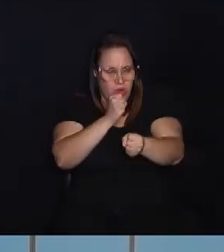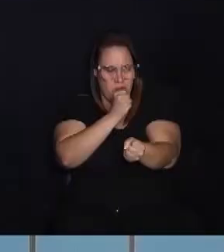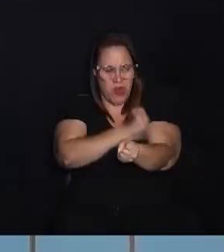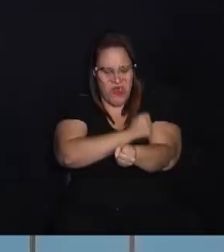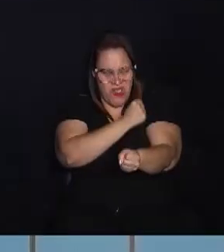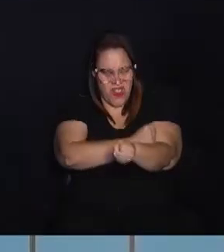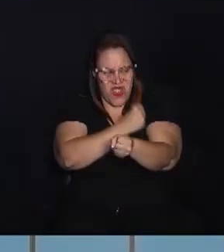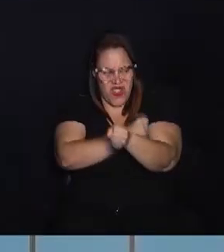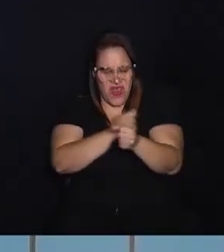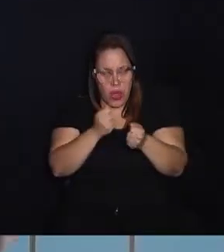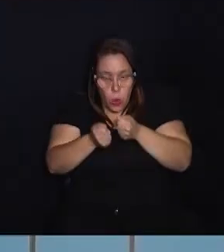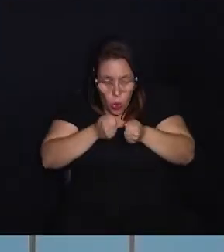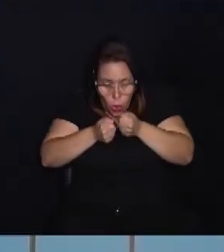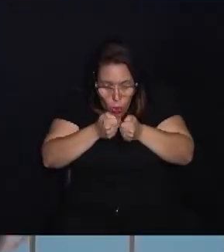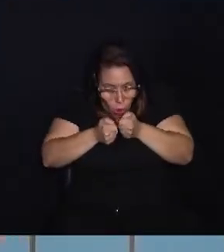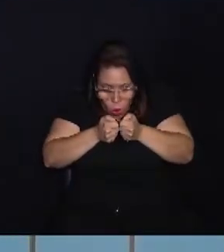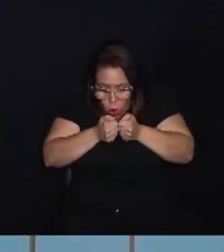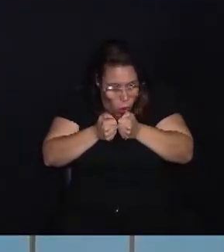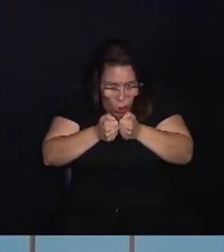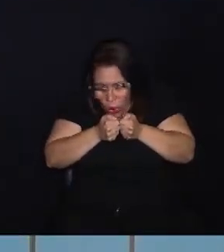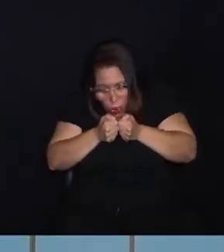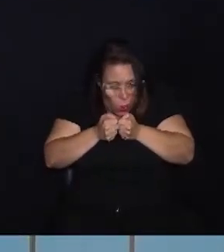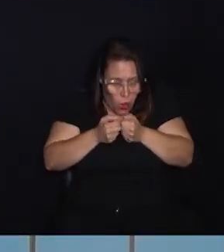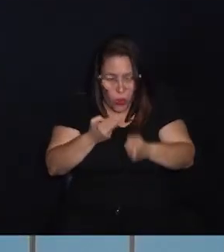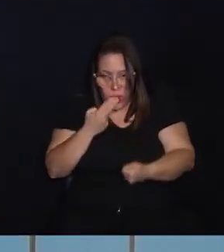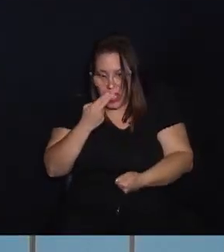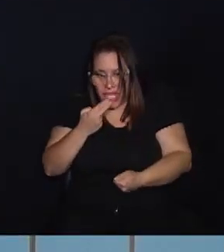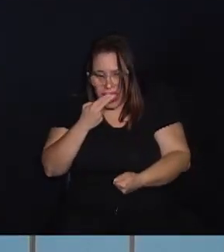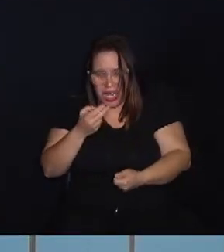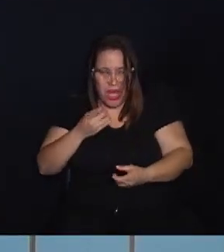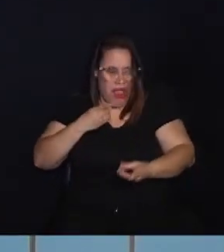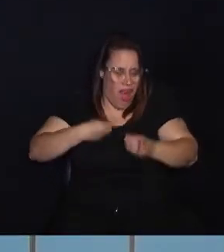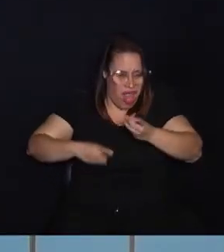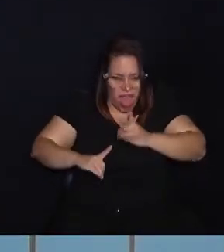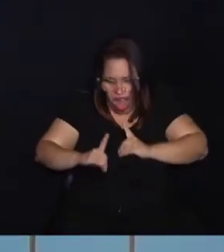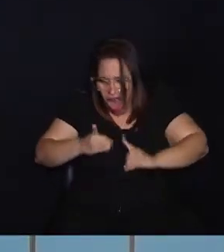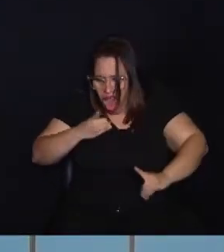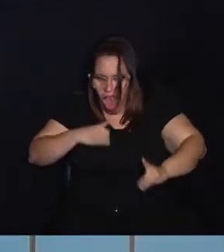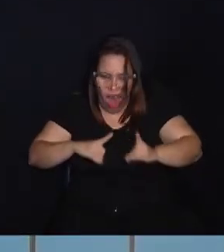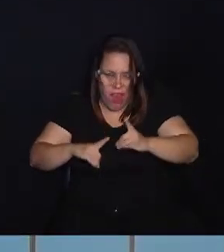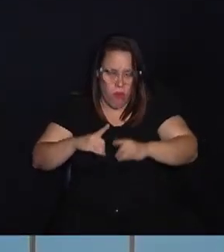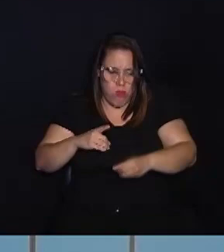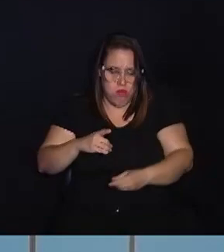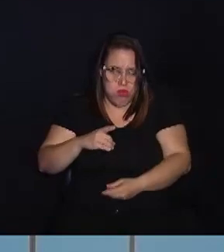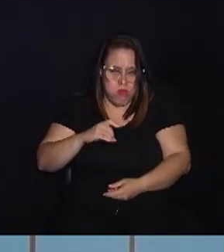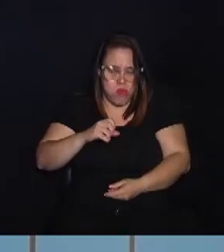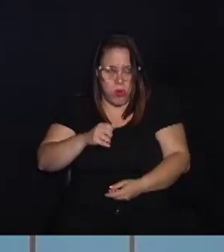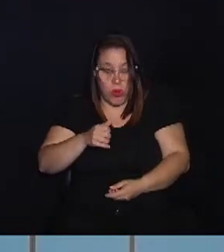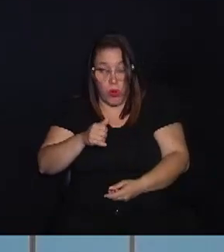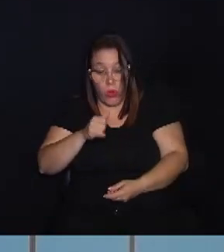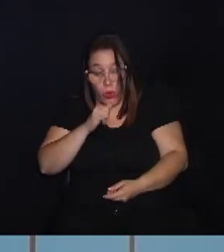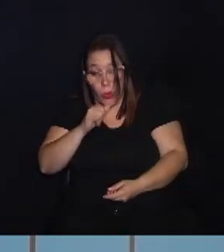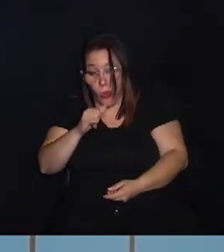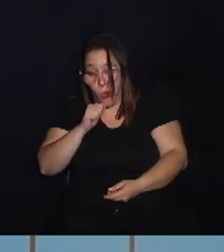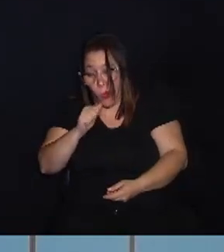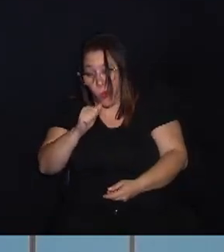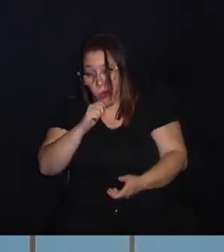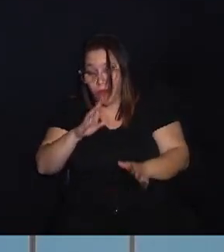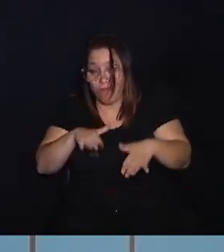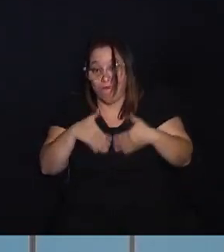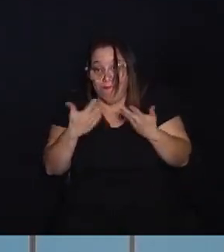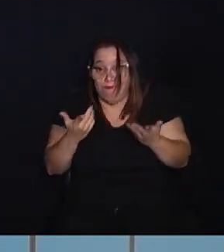jogos, cigarro eletrônico, ansiedade, depressão, álcool, outros tipos de drogas.